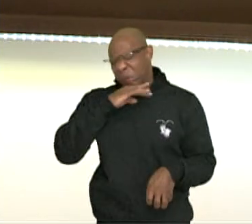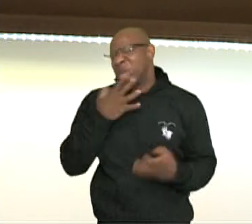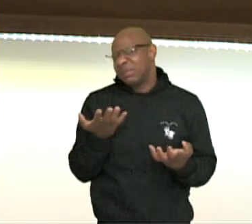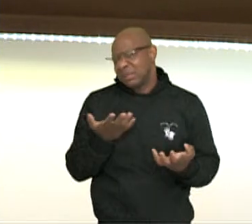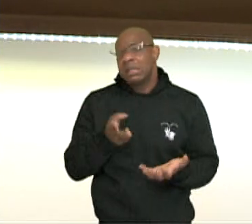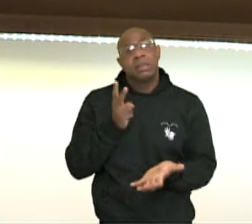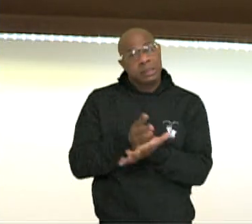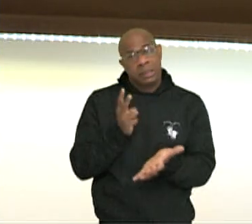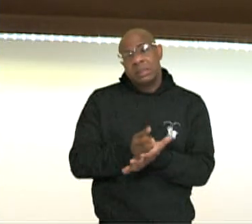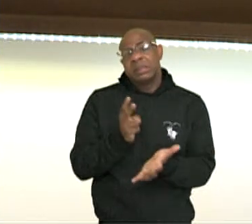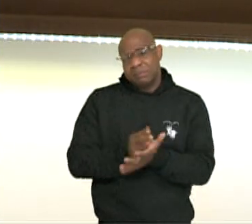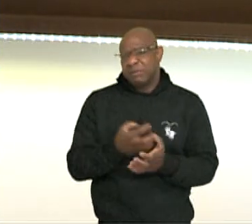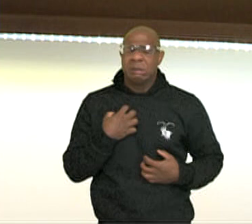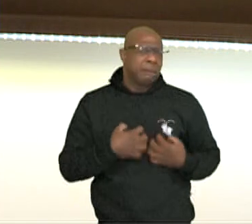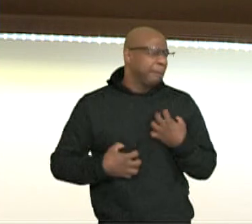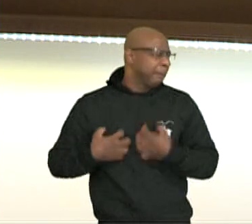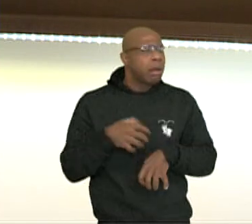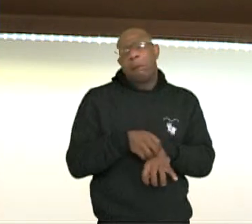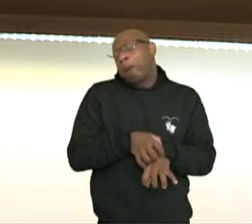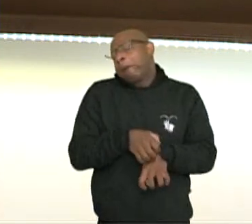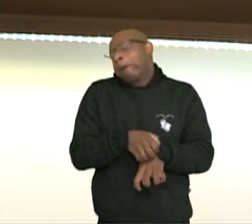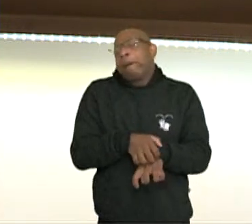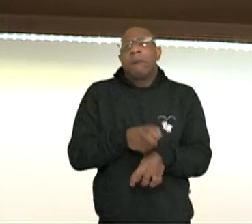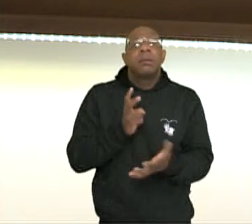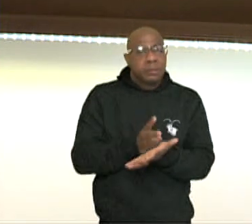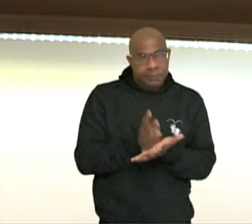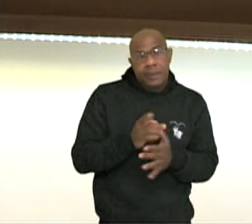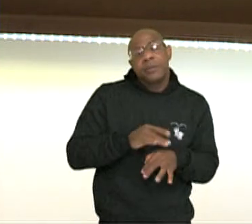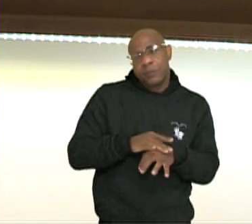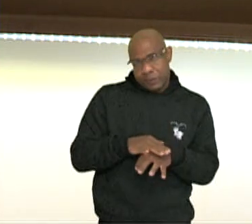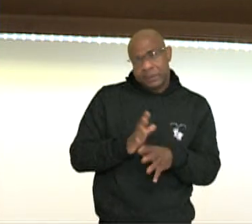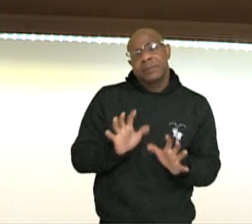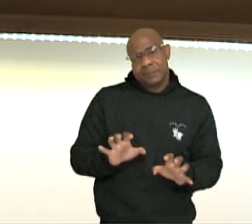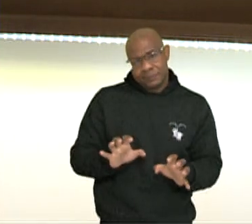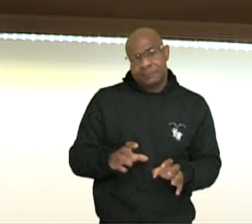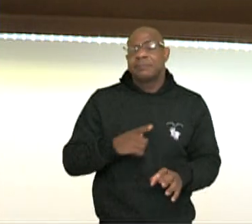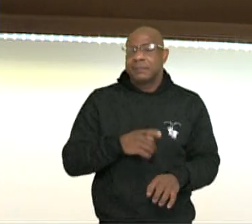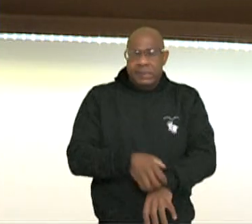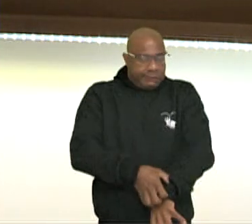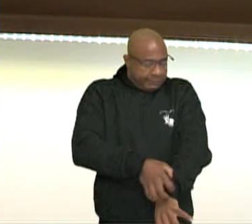né? Então, infelizmente, essa doença também, ela provoca a